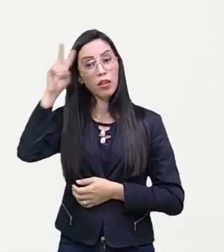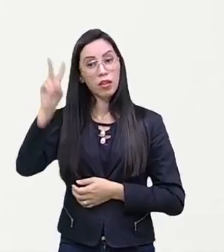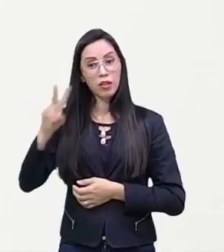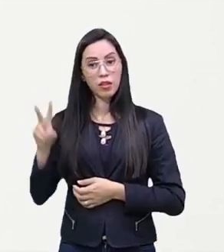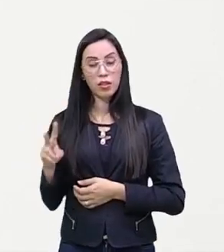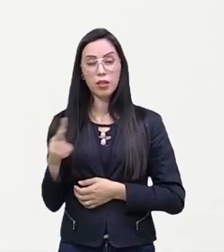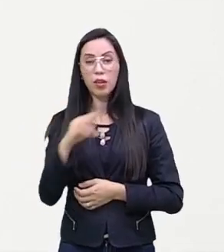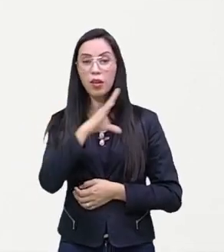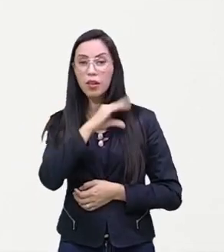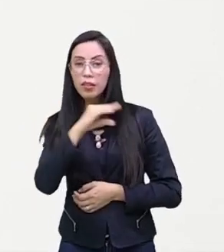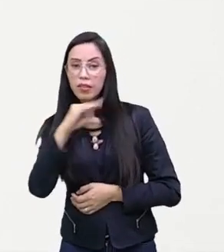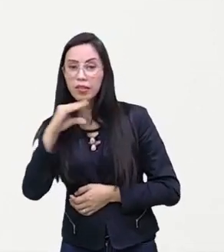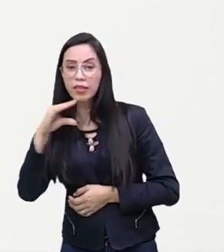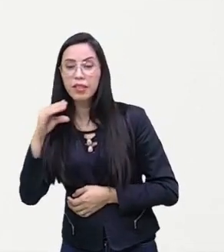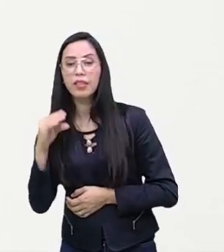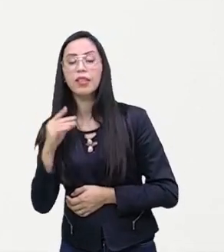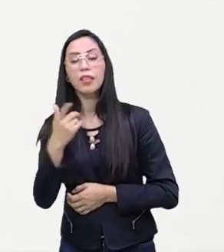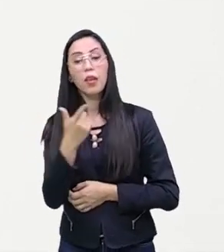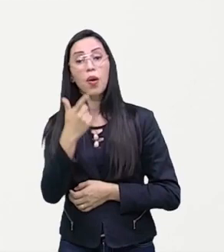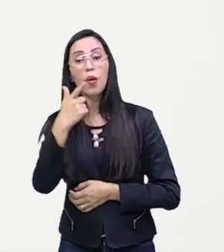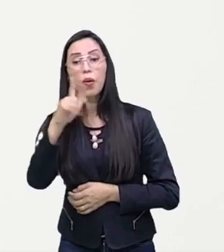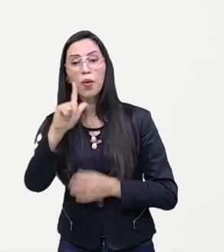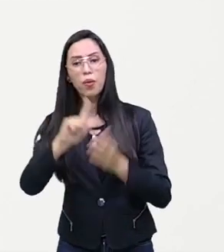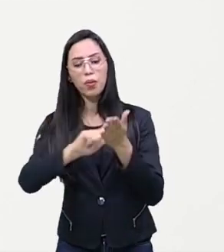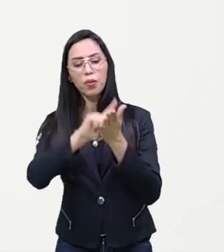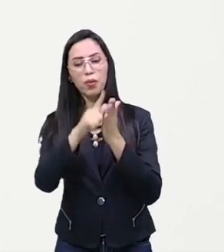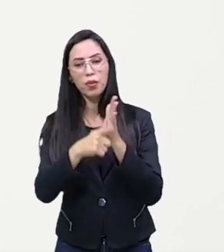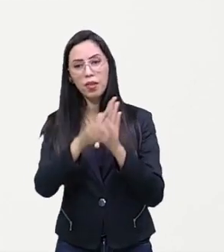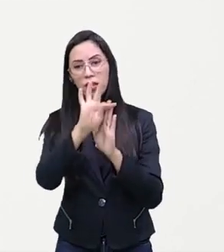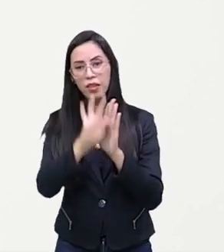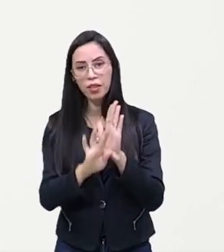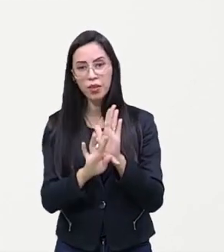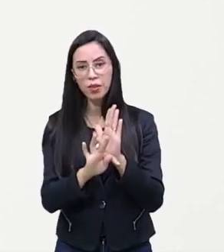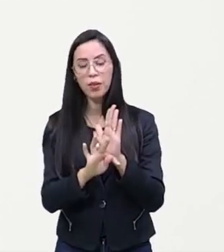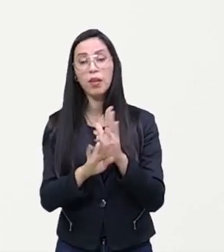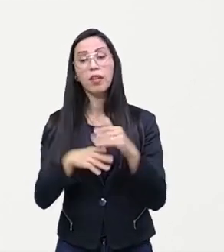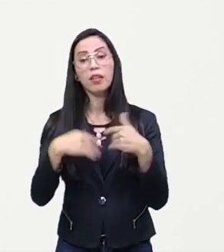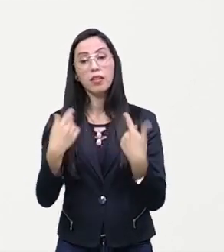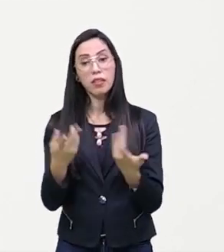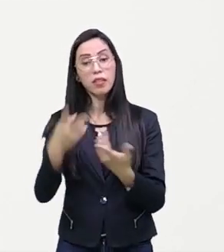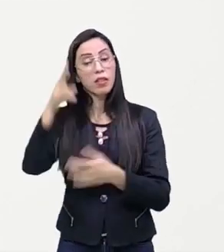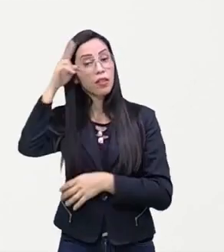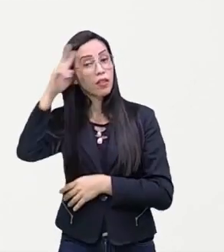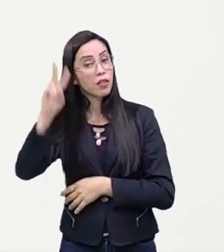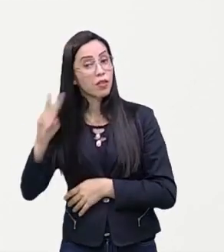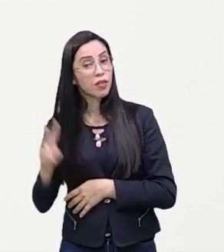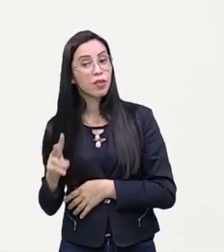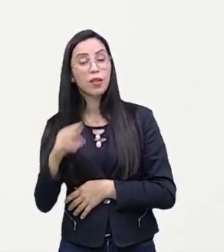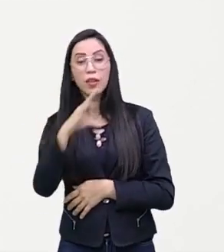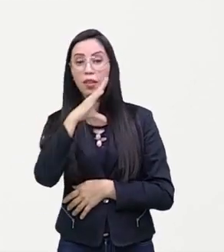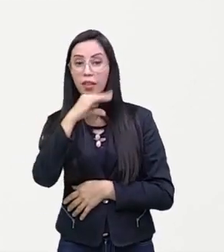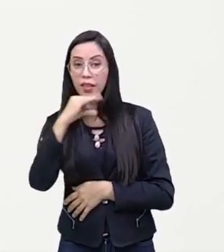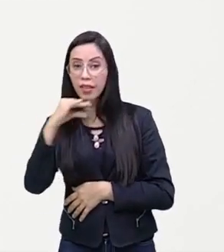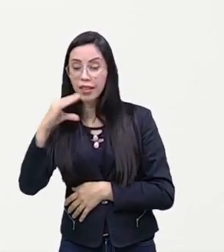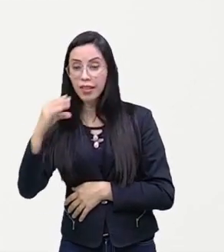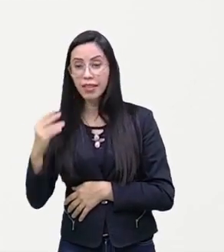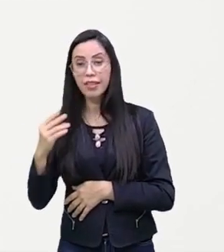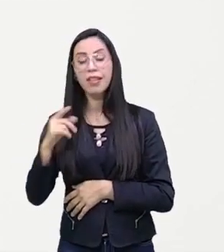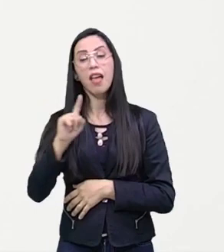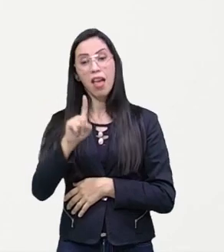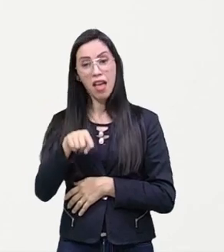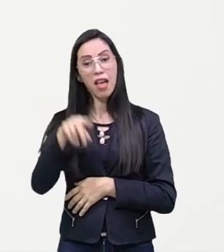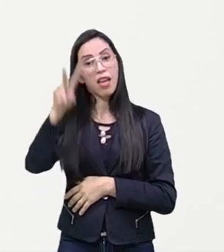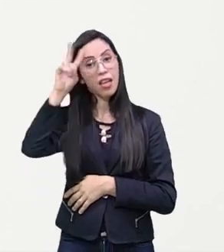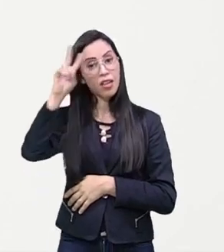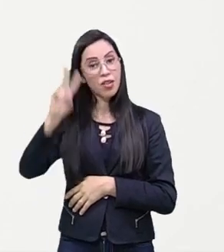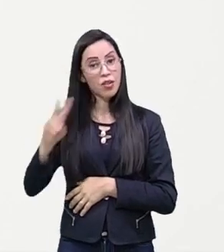Contos de fadas, mais um gênero textual, contos de fada. O conto de fada é uma história fictícia, que